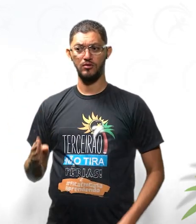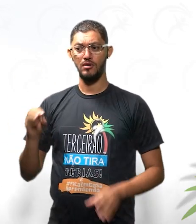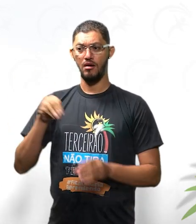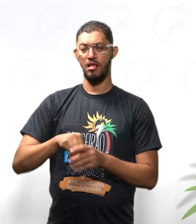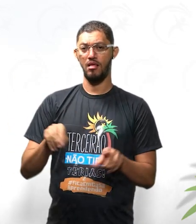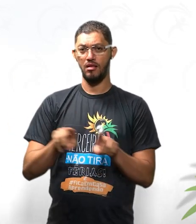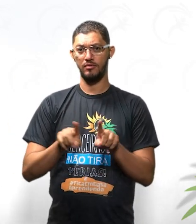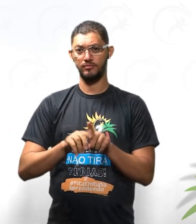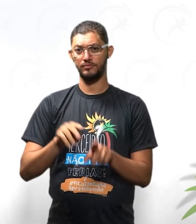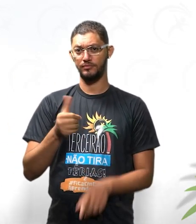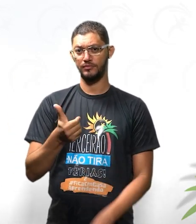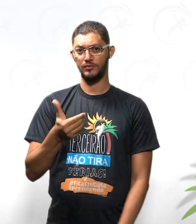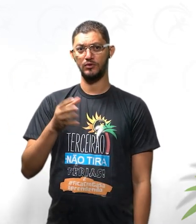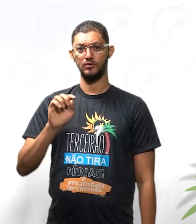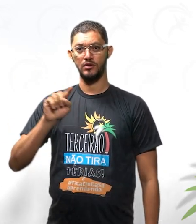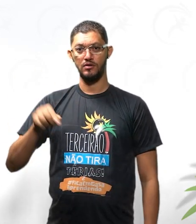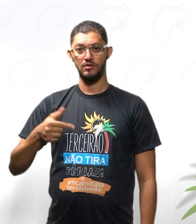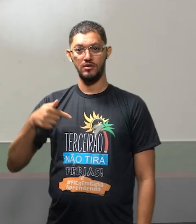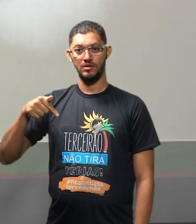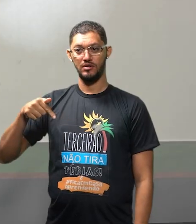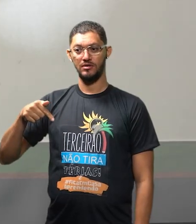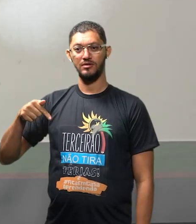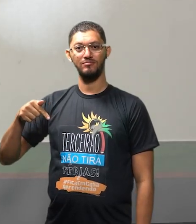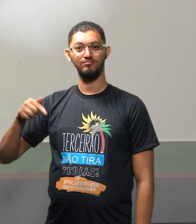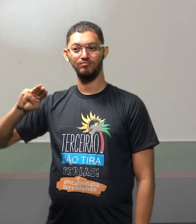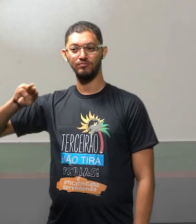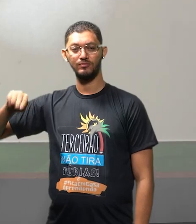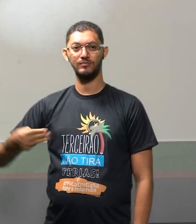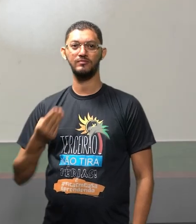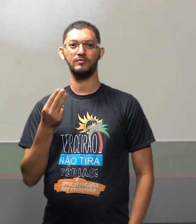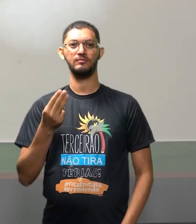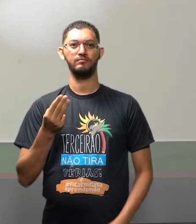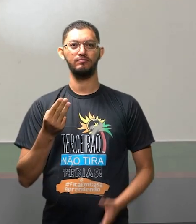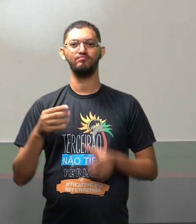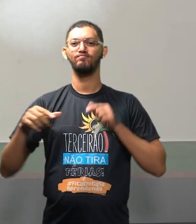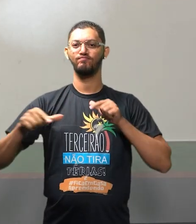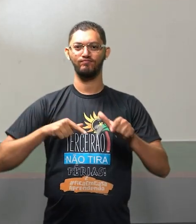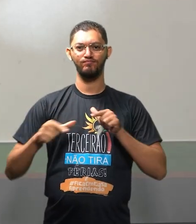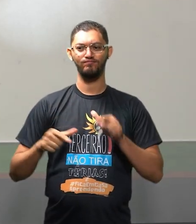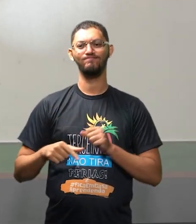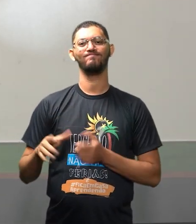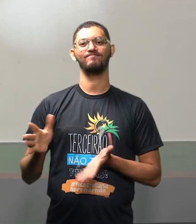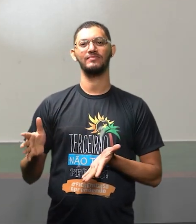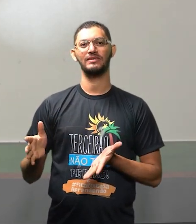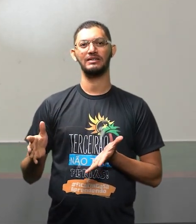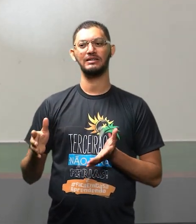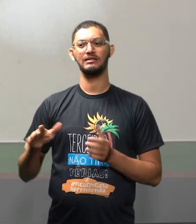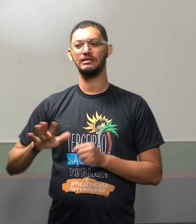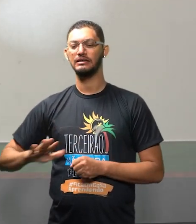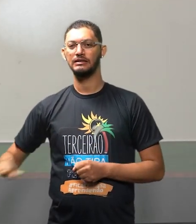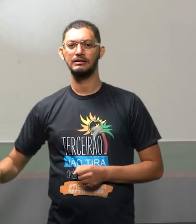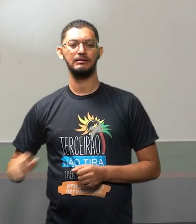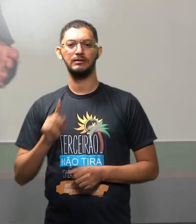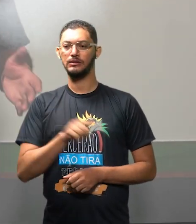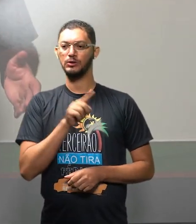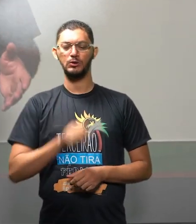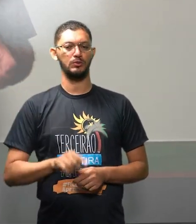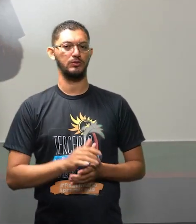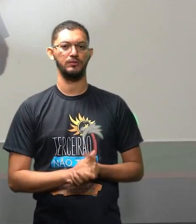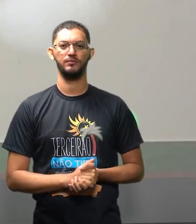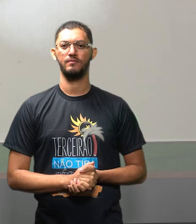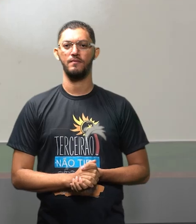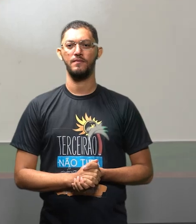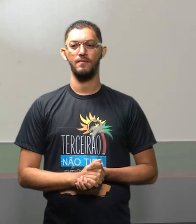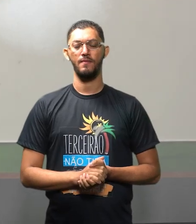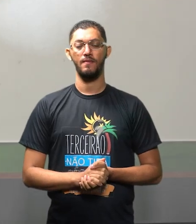aí, 10,7 milhões de jovens e crianças estão nessa condição de trabalho irregular, de trabalho ilegal. Passando para o próximo